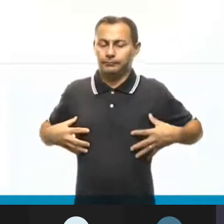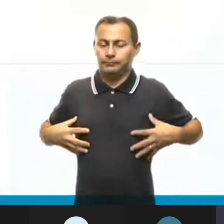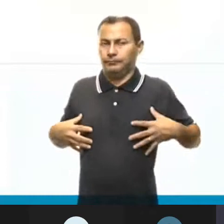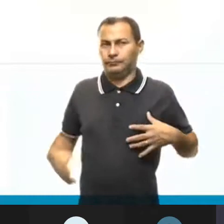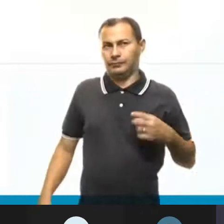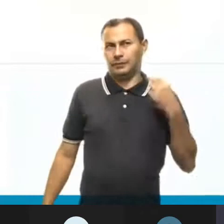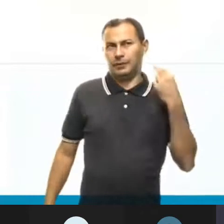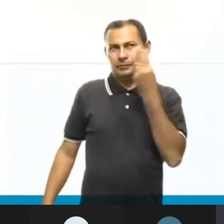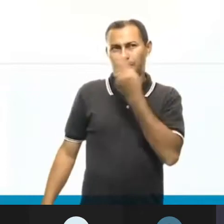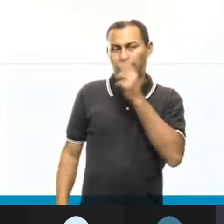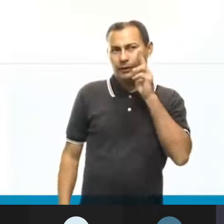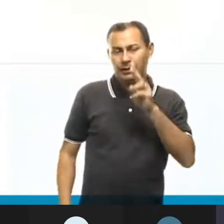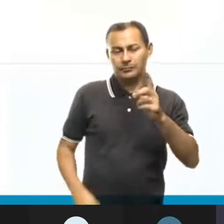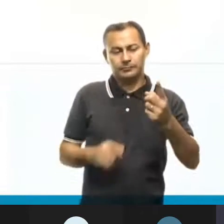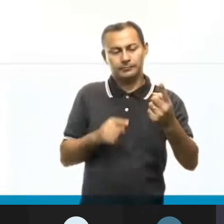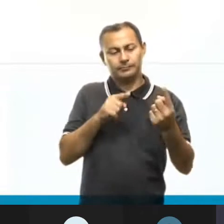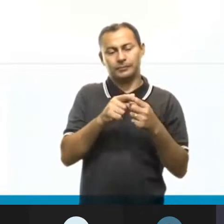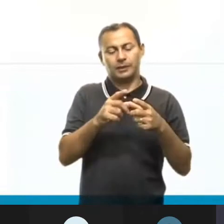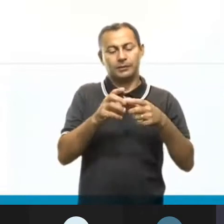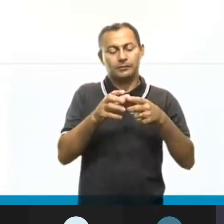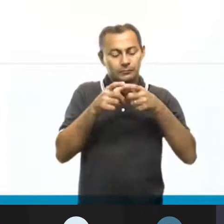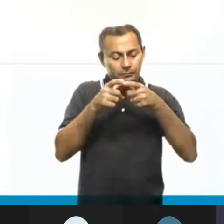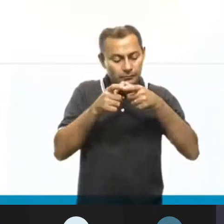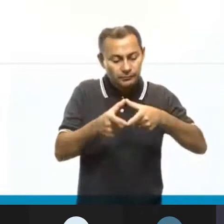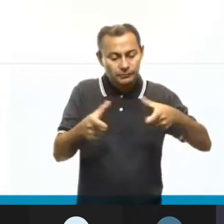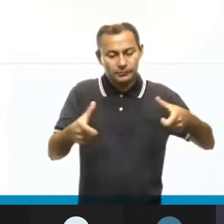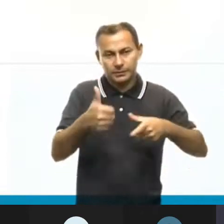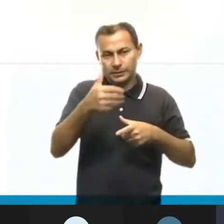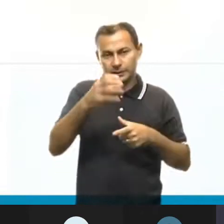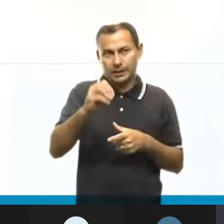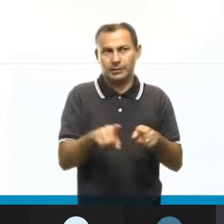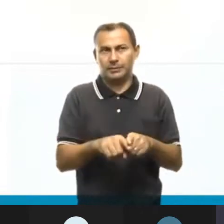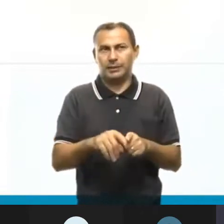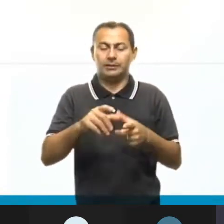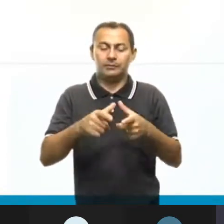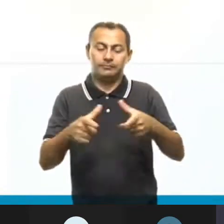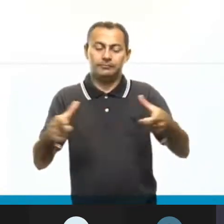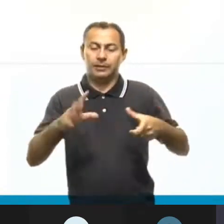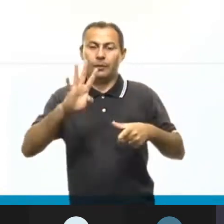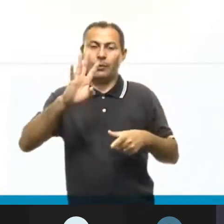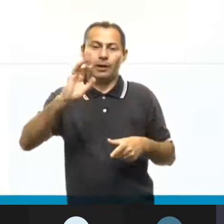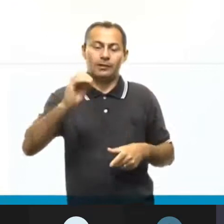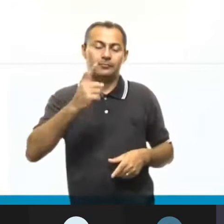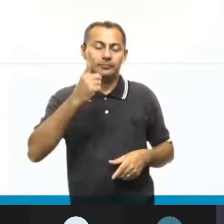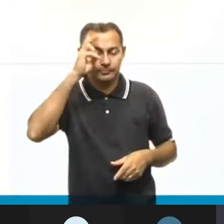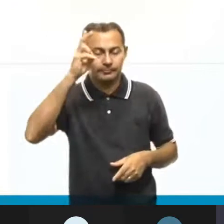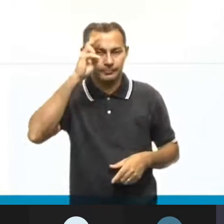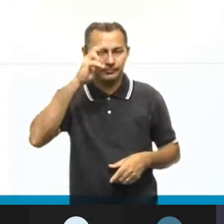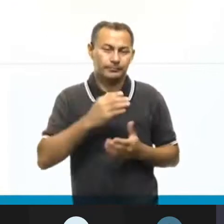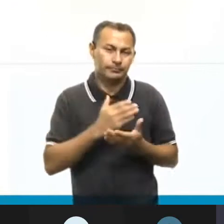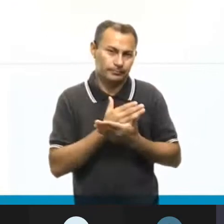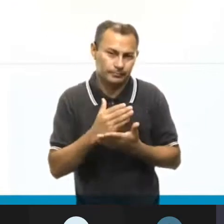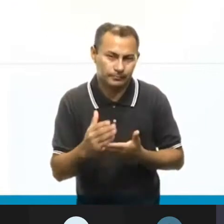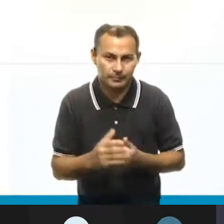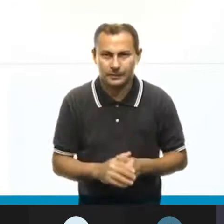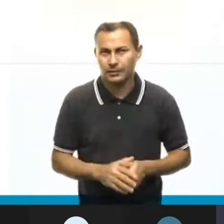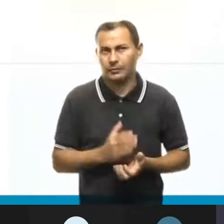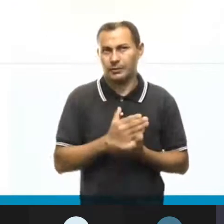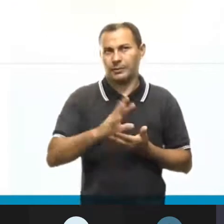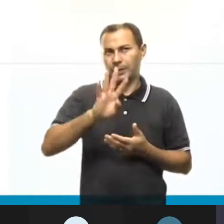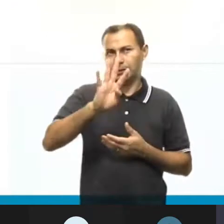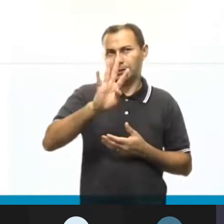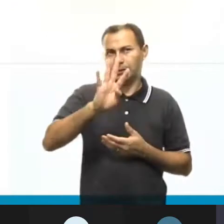nós vamos então observar na objetiva, né, de 10 e na objetiva de 40, lembrando que nós vamos começar pela